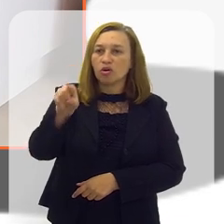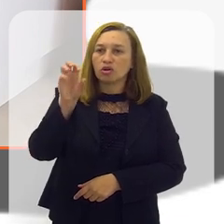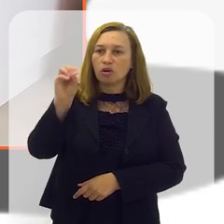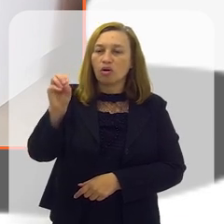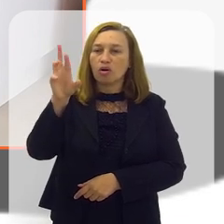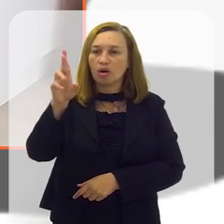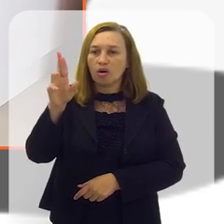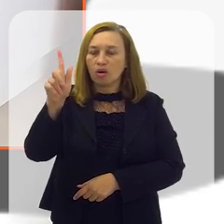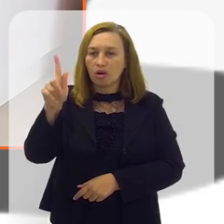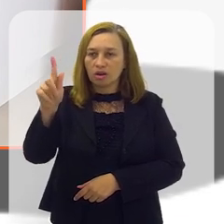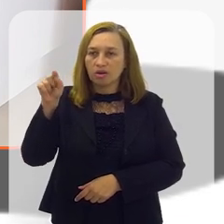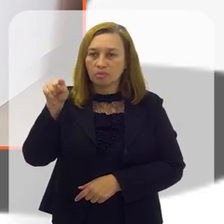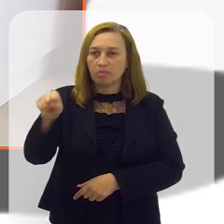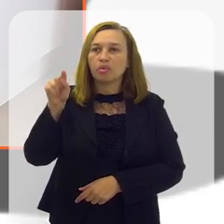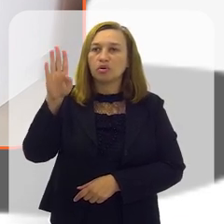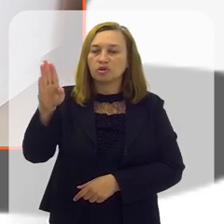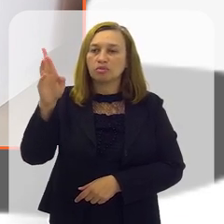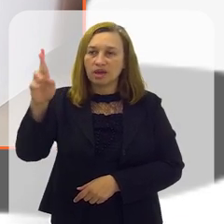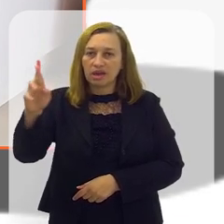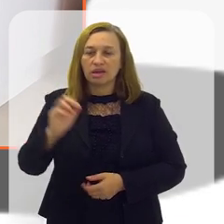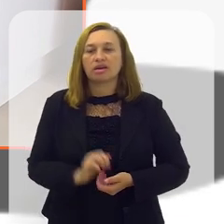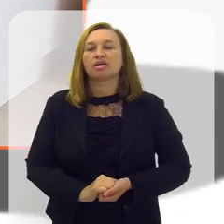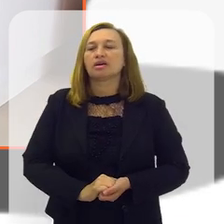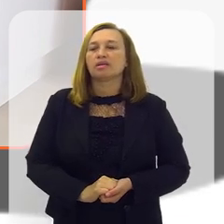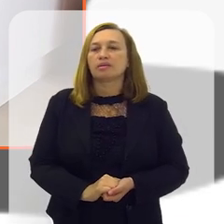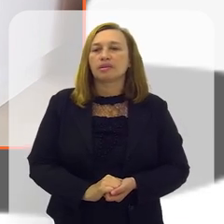aarj.org.br. aarj.org.br.